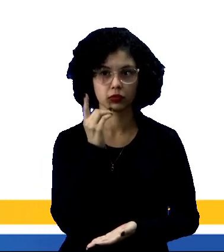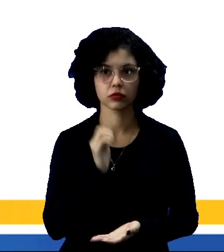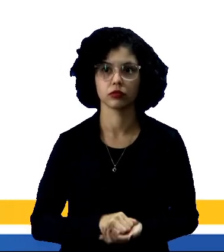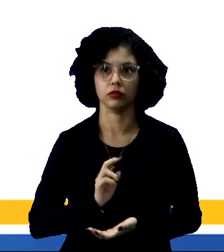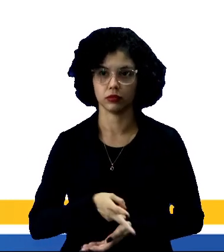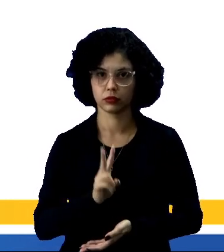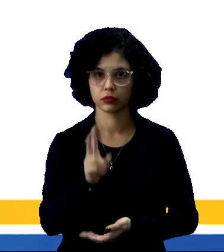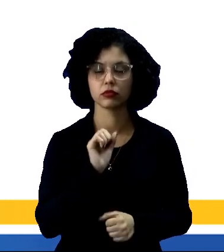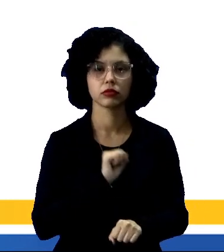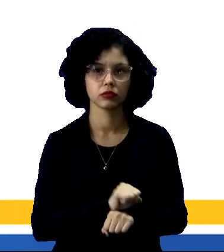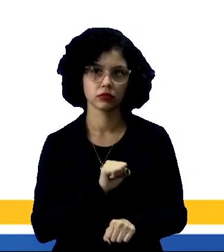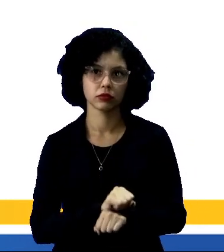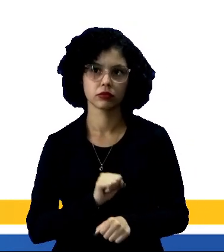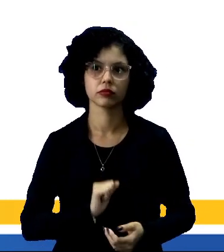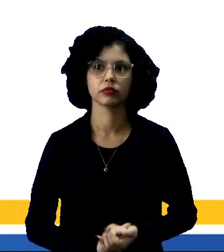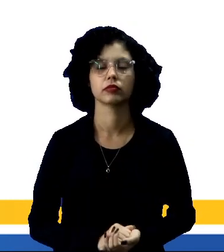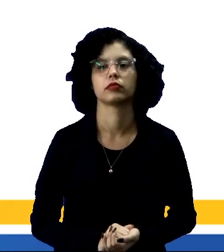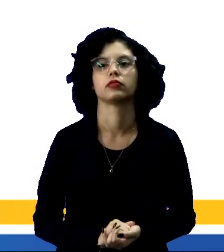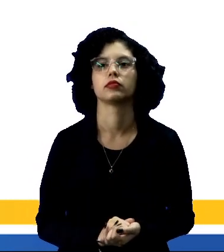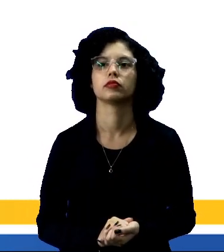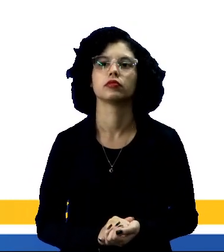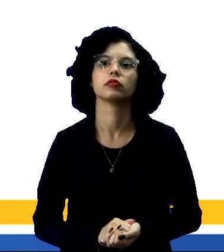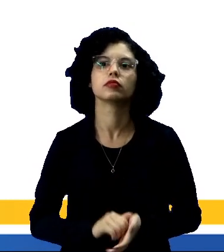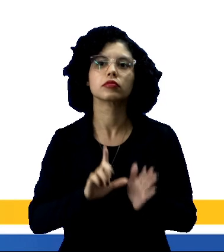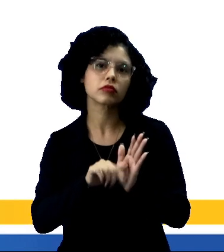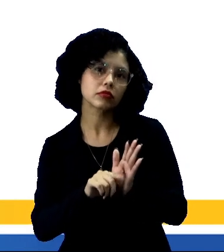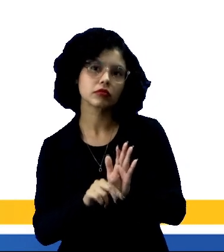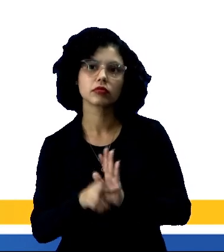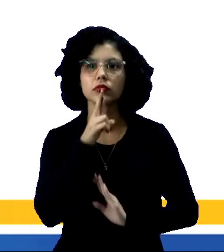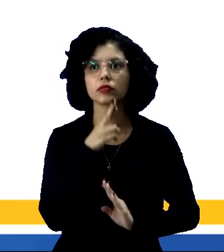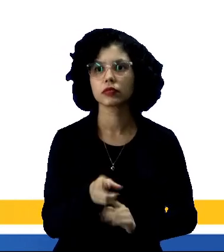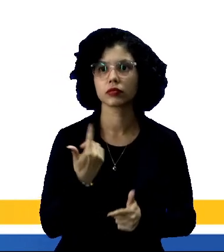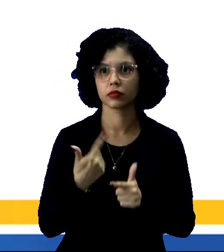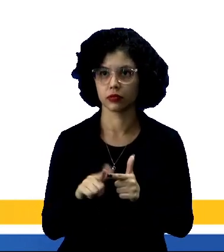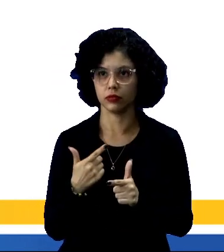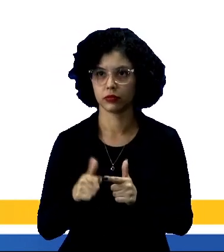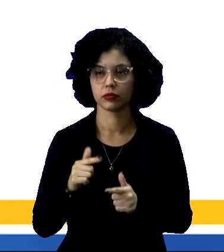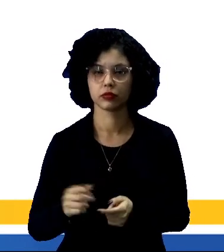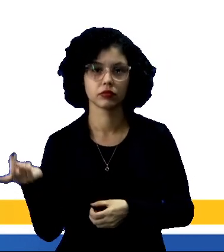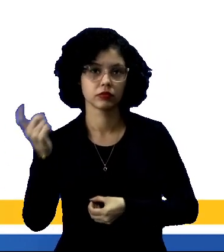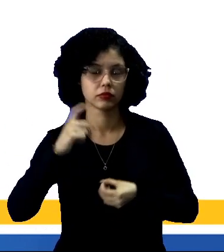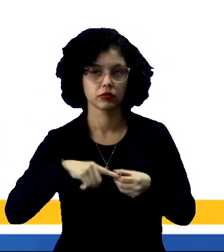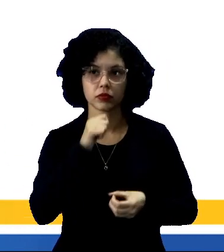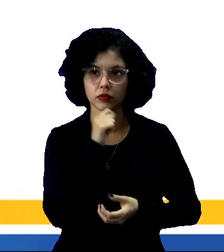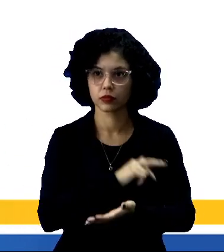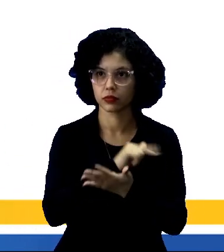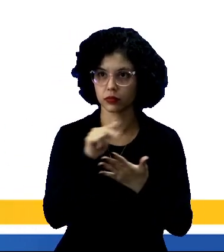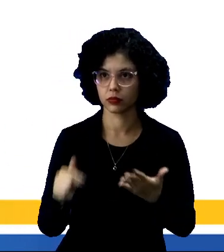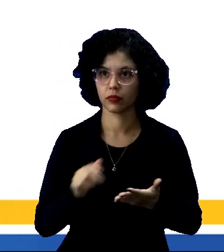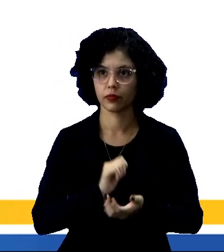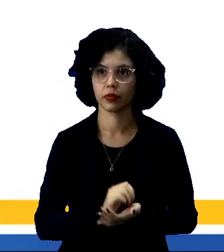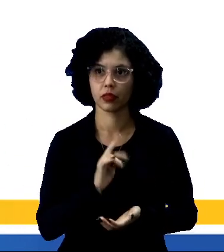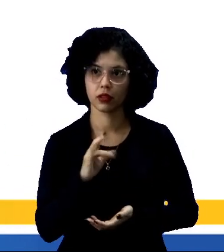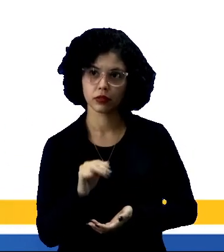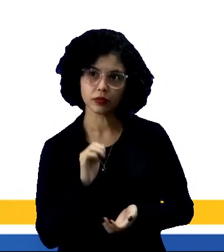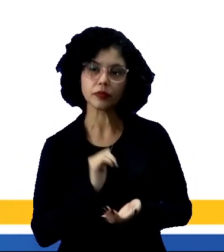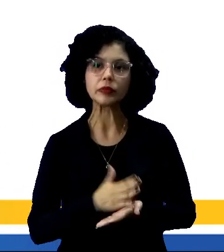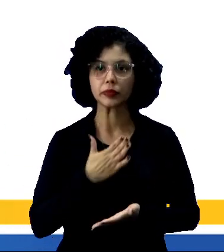data, continuo à espera. O atraso na resolução do problema vem ocasionando vários transtornos ao